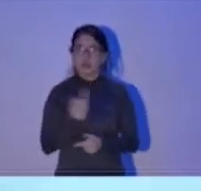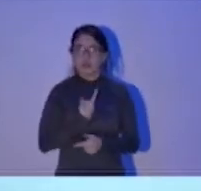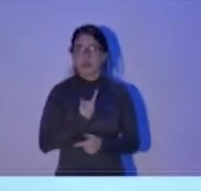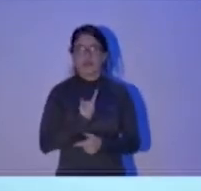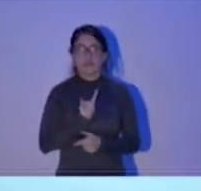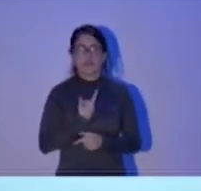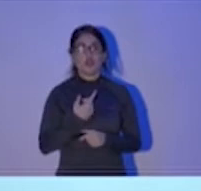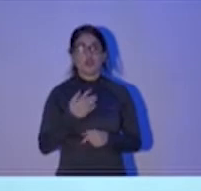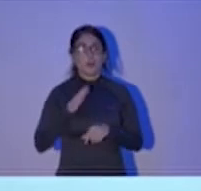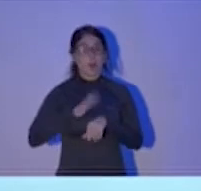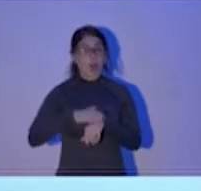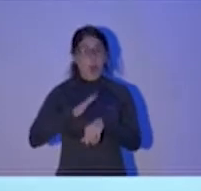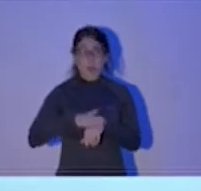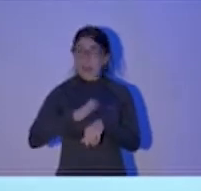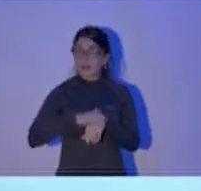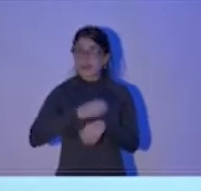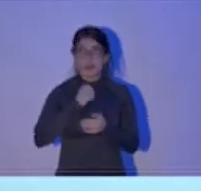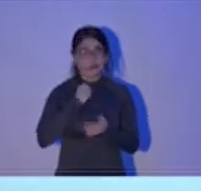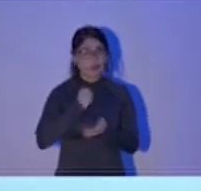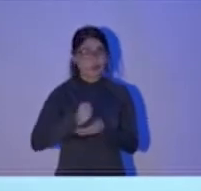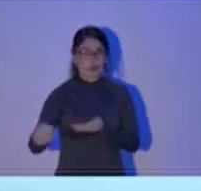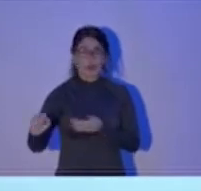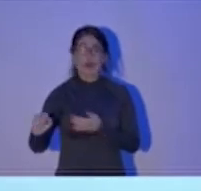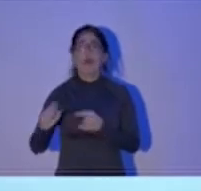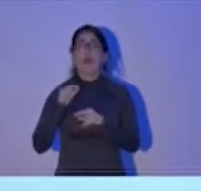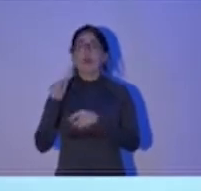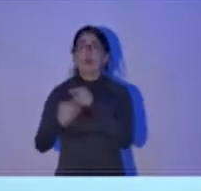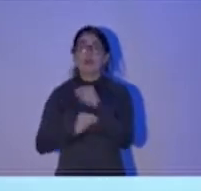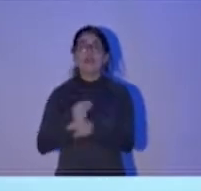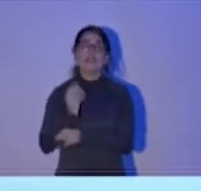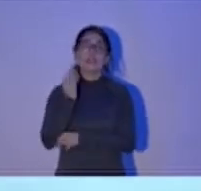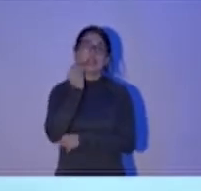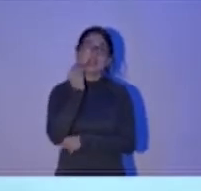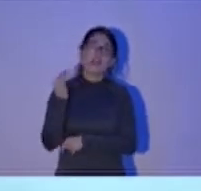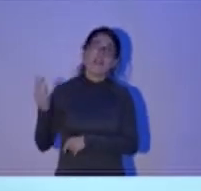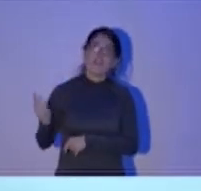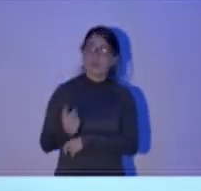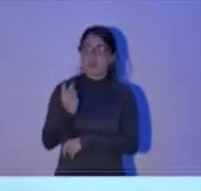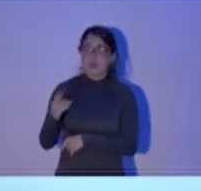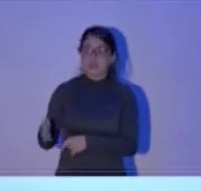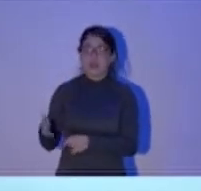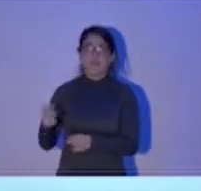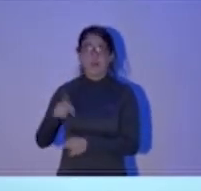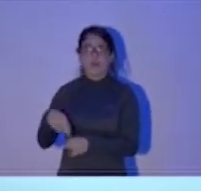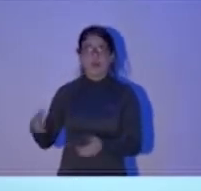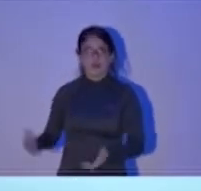já passamos da hora de buscar valorizar a figura do professor.